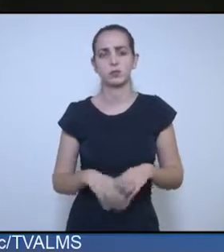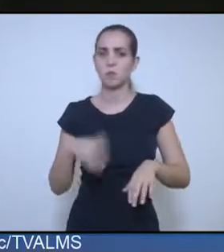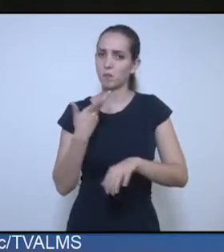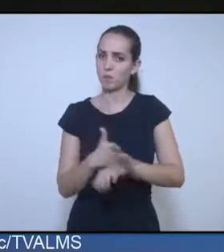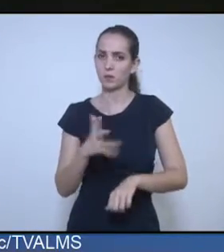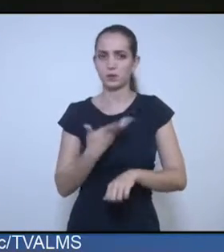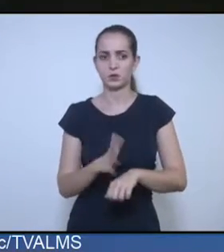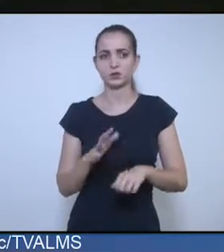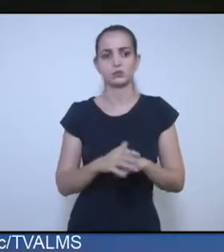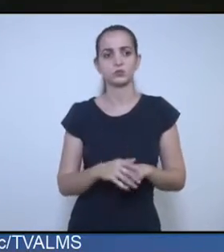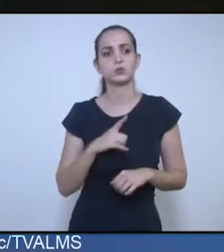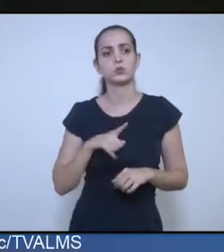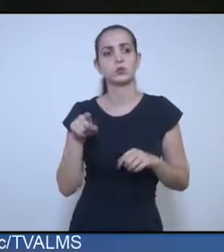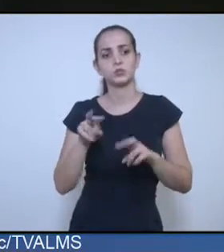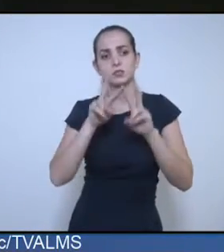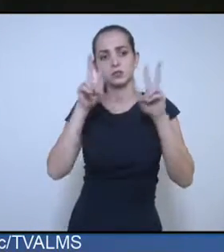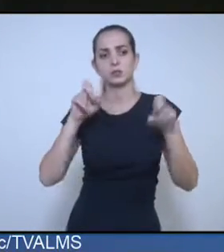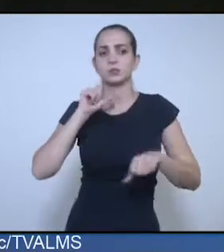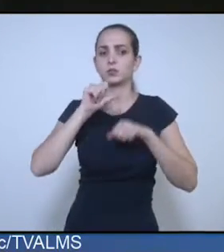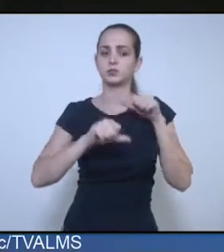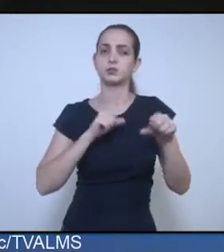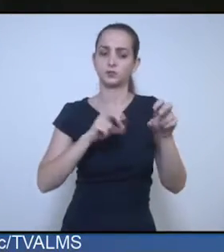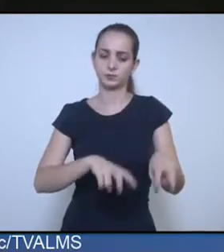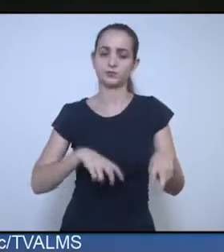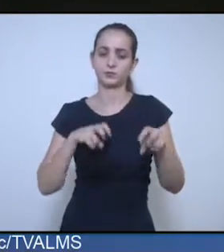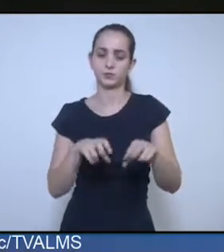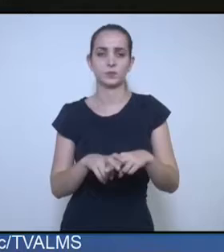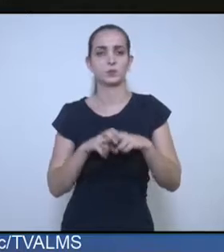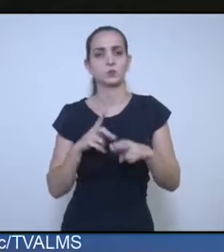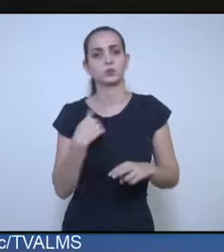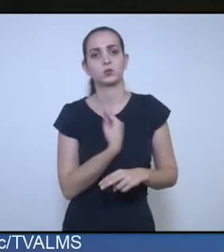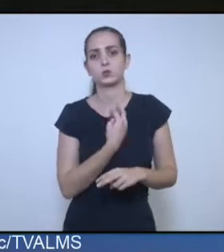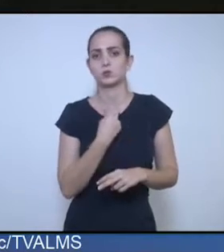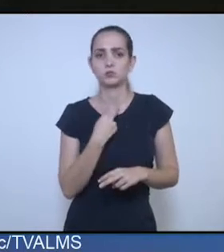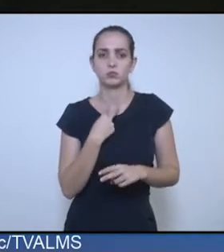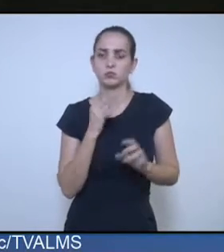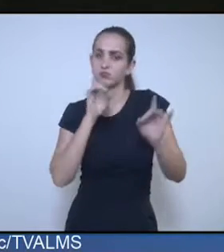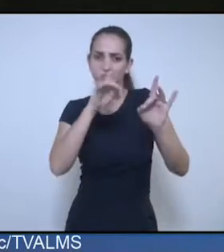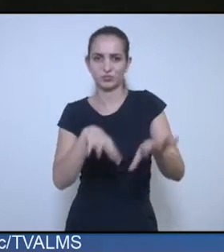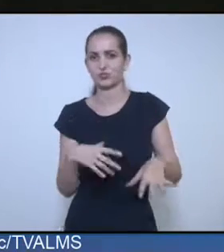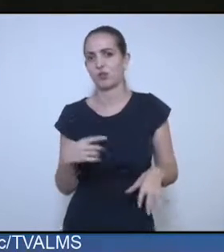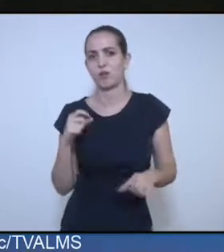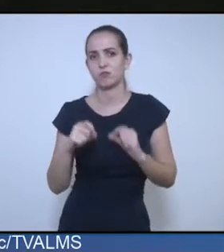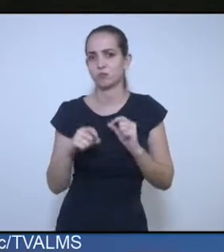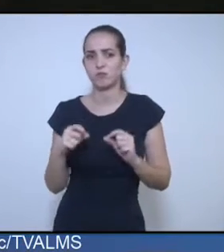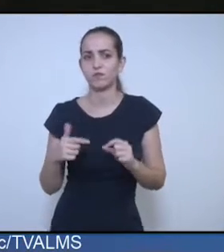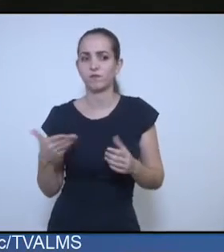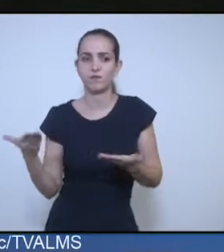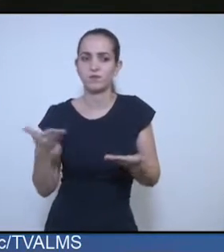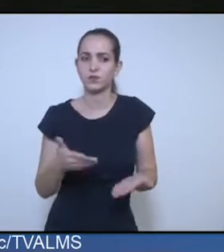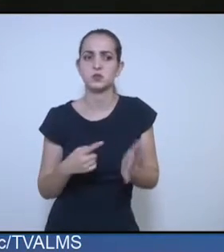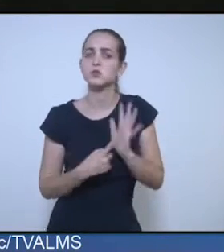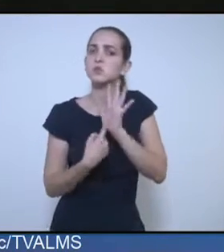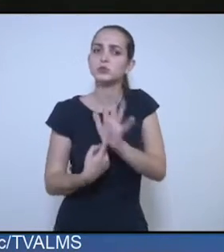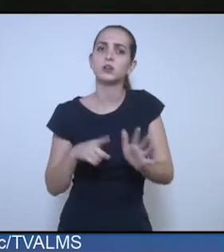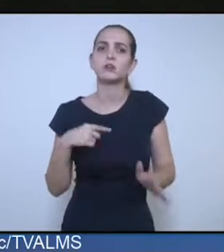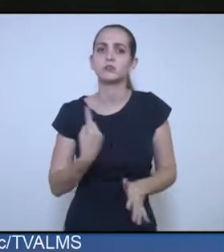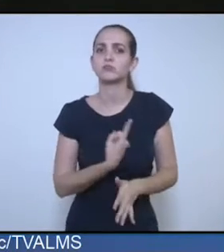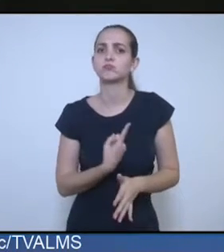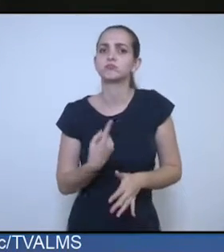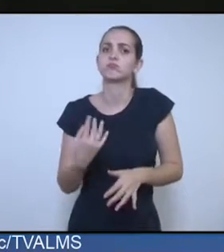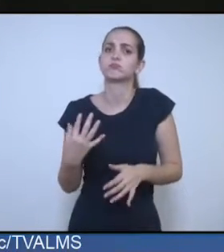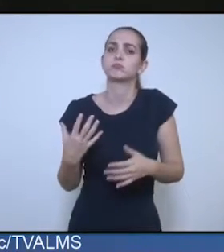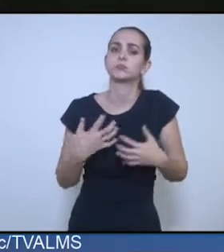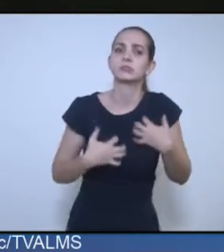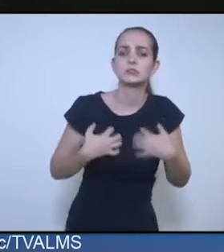prático da questão da reforma agrária. Então, nós não podemos deixar de vir aqui manifestar aqui a nossa indignação